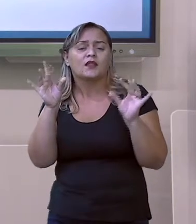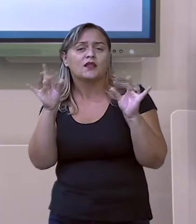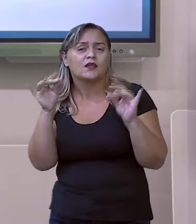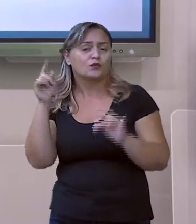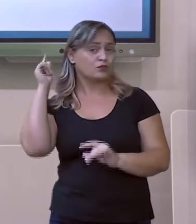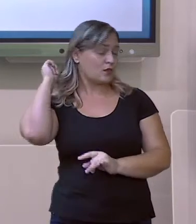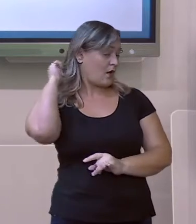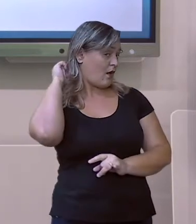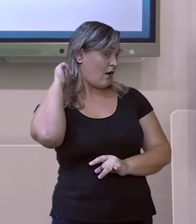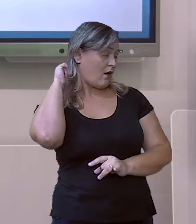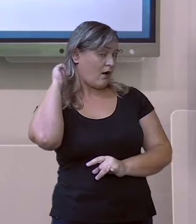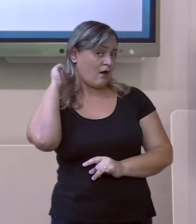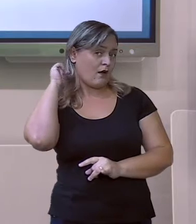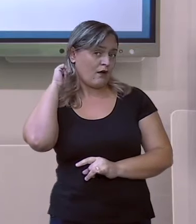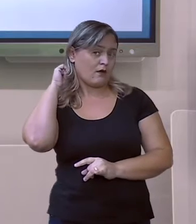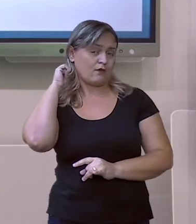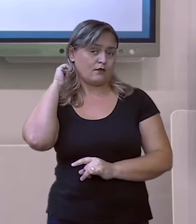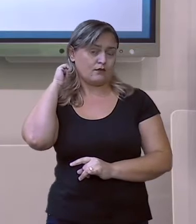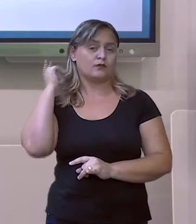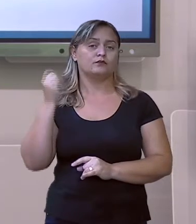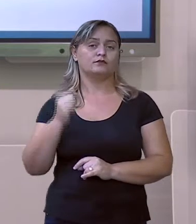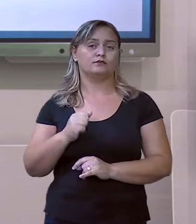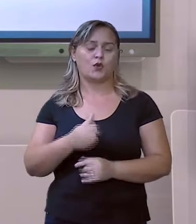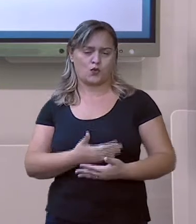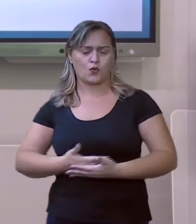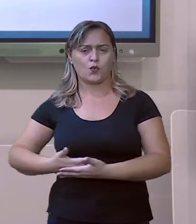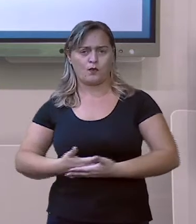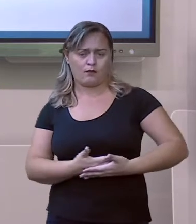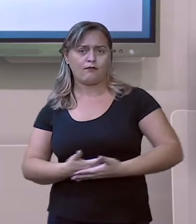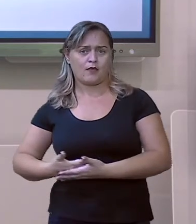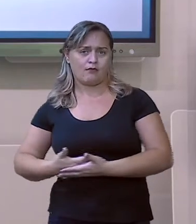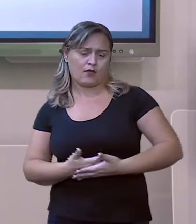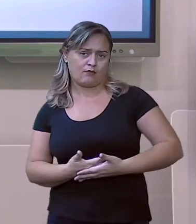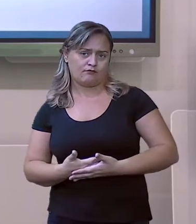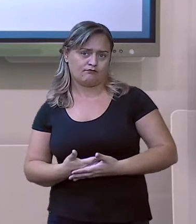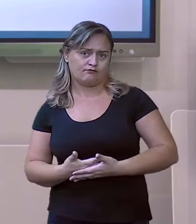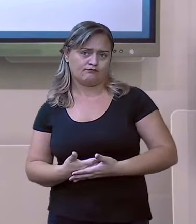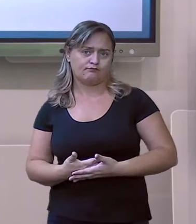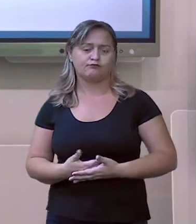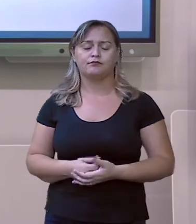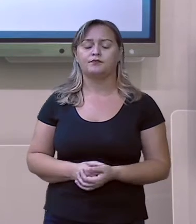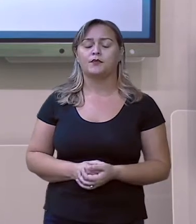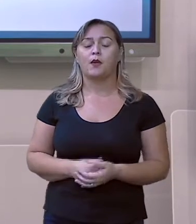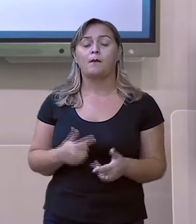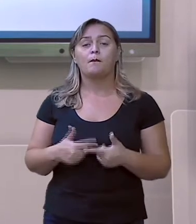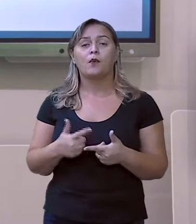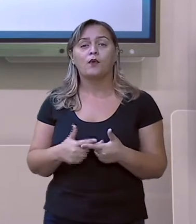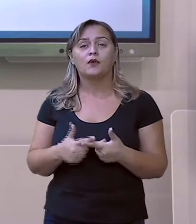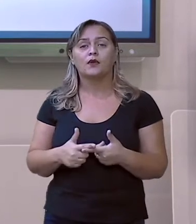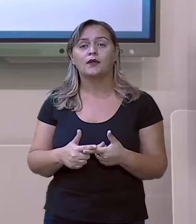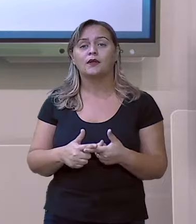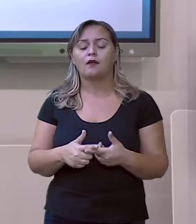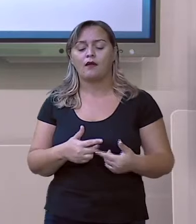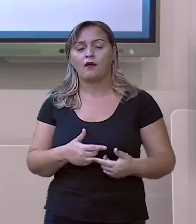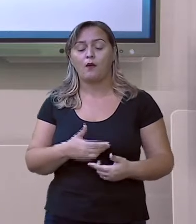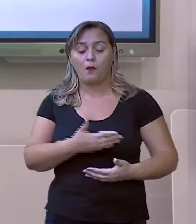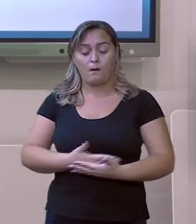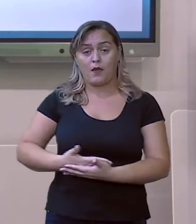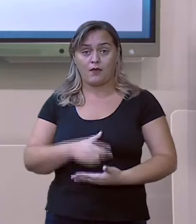nucal. Crianças com síndrome de Down tendem a apresentar maior quantidade dessa substância.